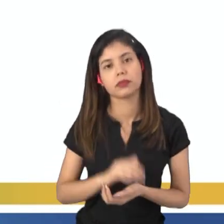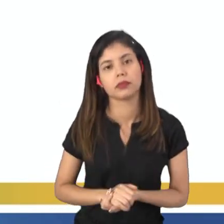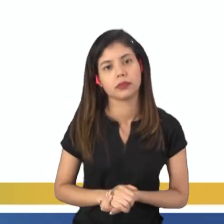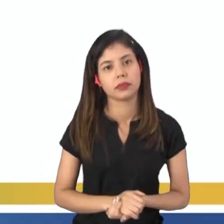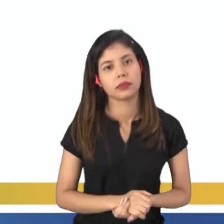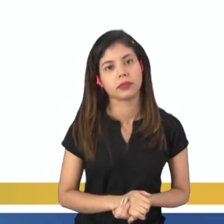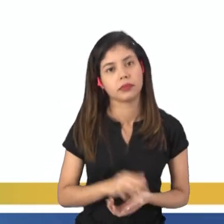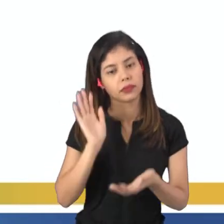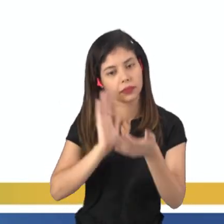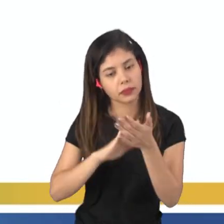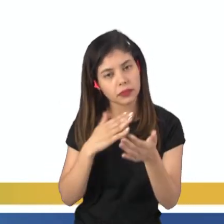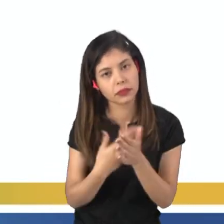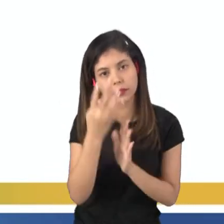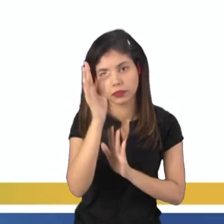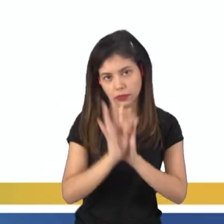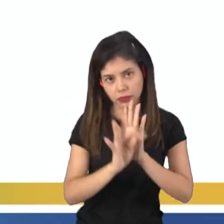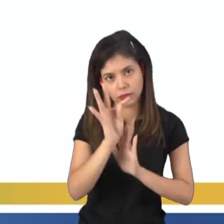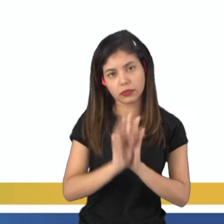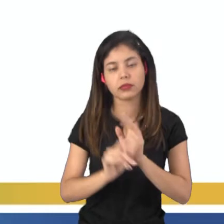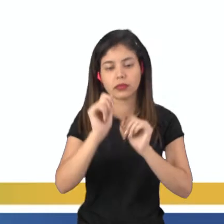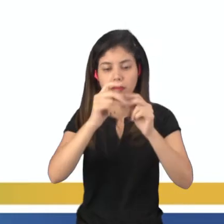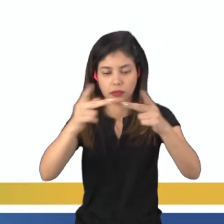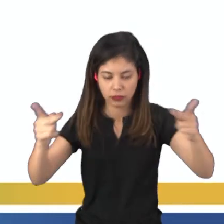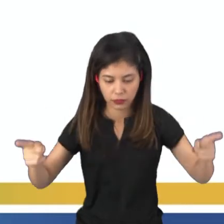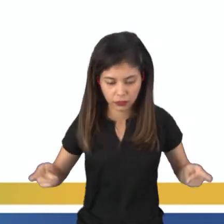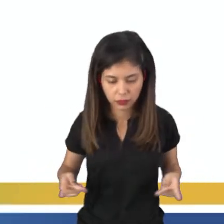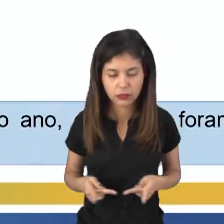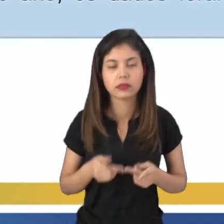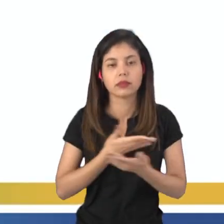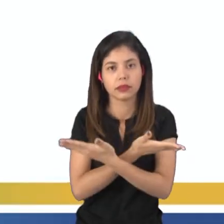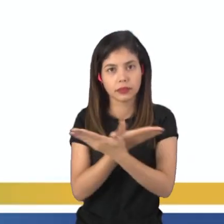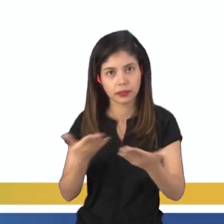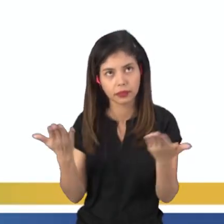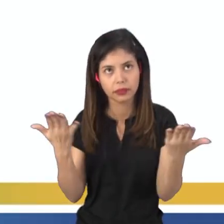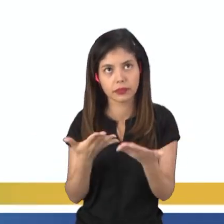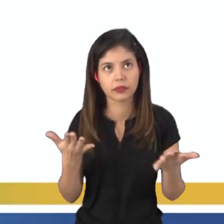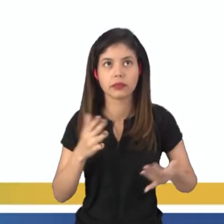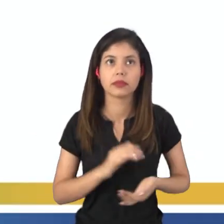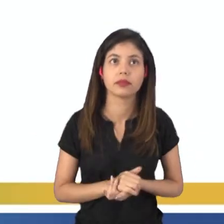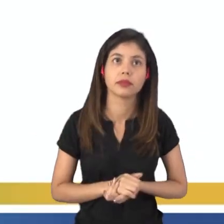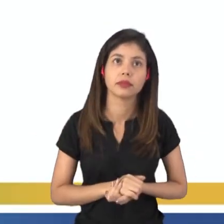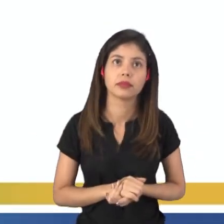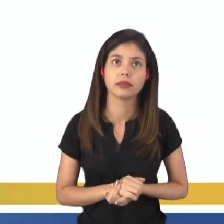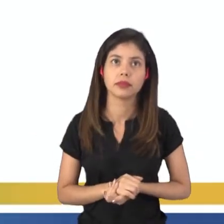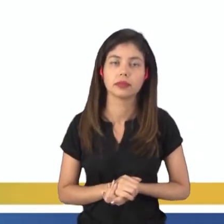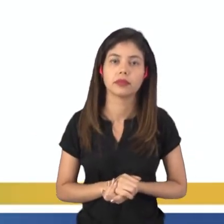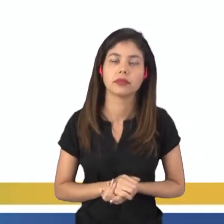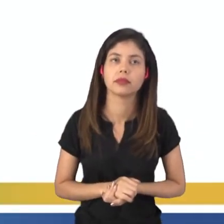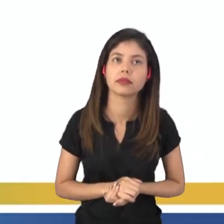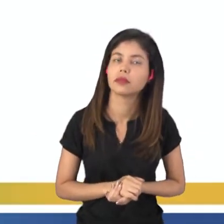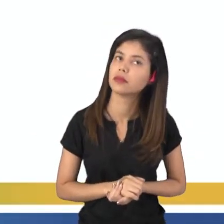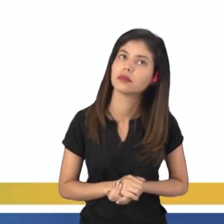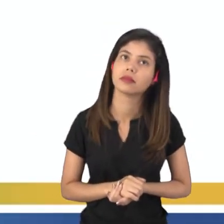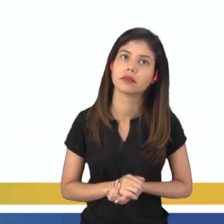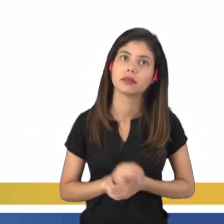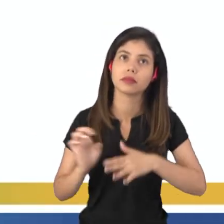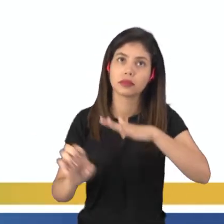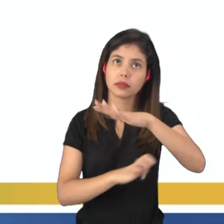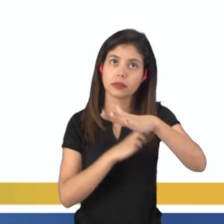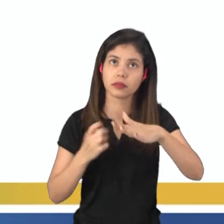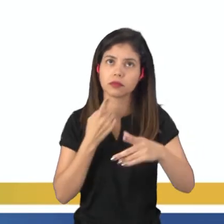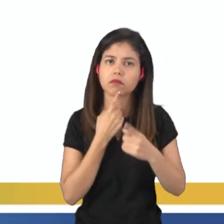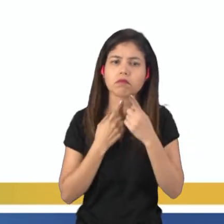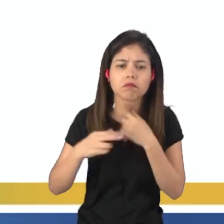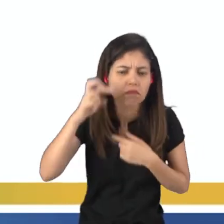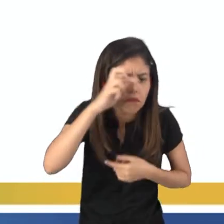e a interpretação dos gráficos que nós vimos na nossa aula de hoje. Então, vamos começar com a situação de uma empresa que